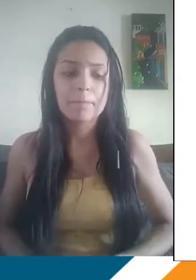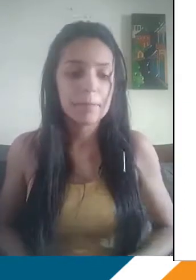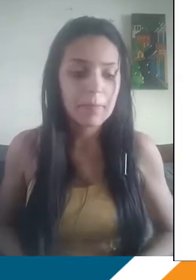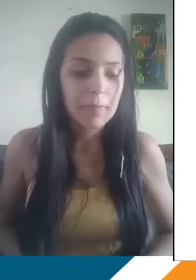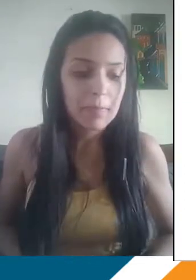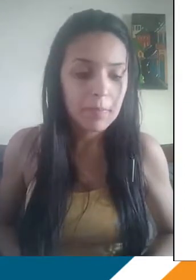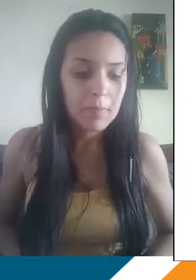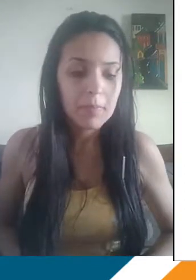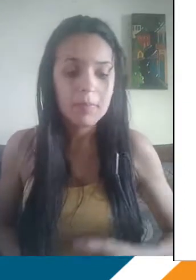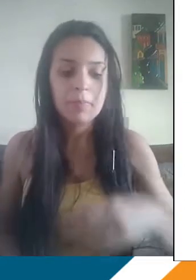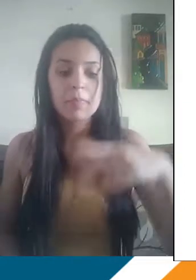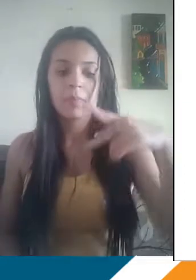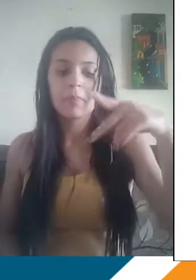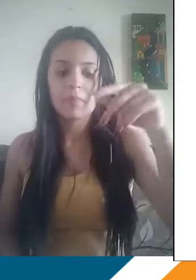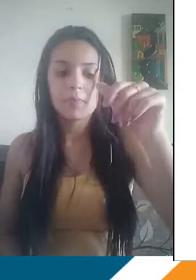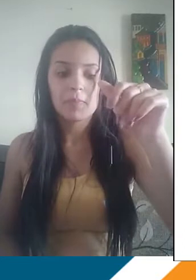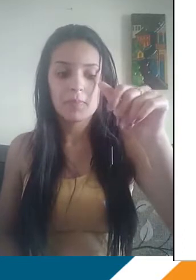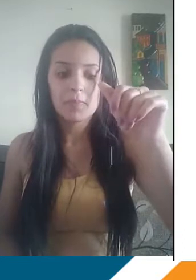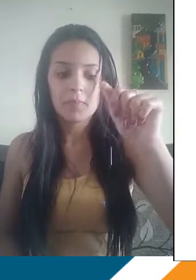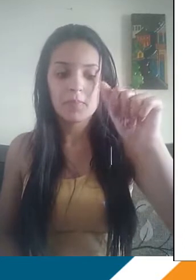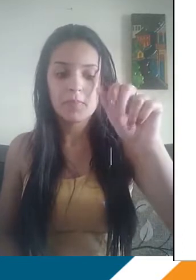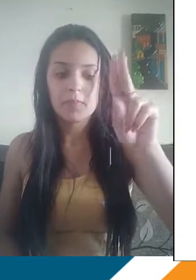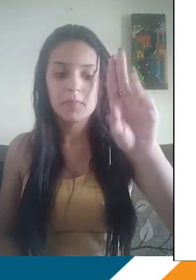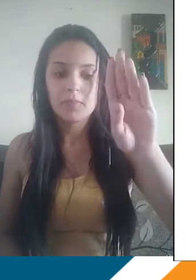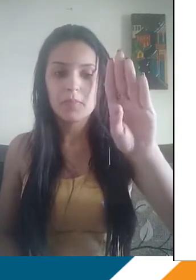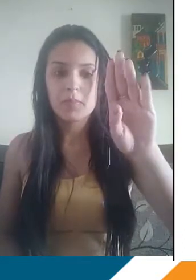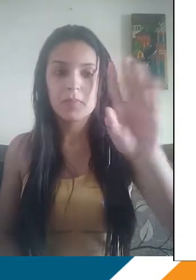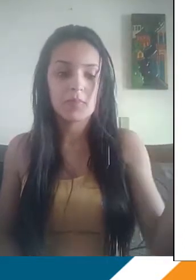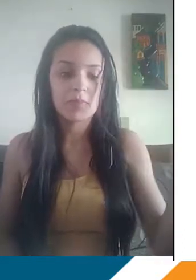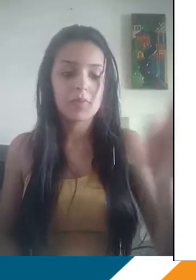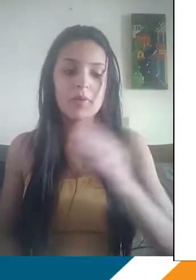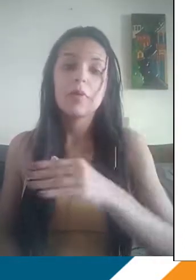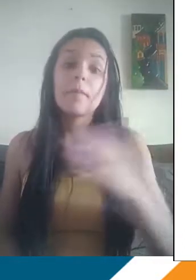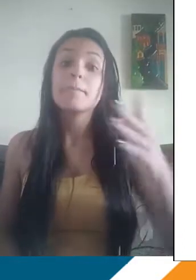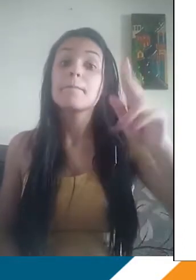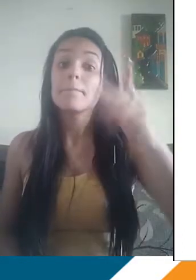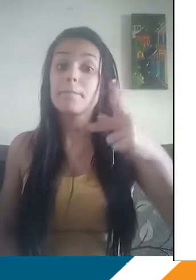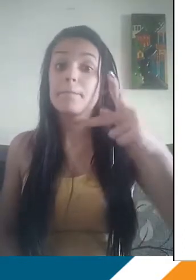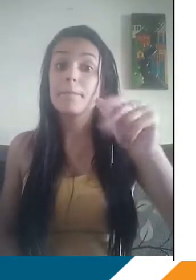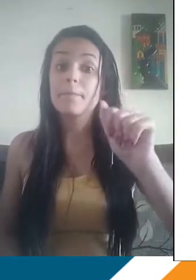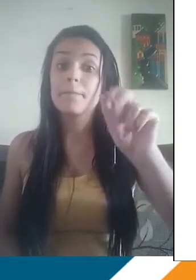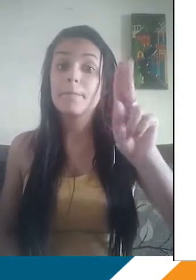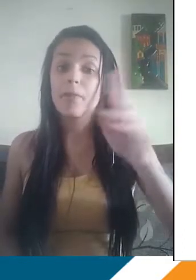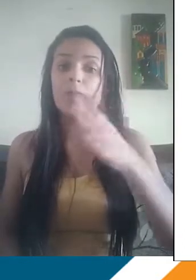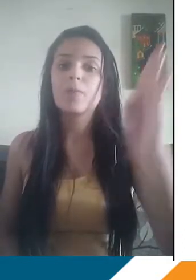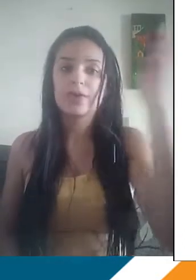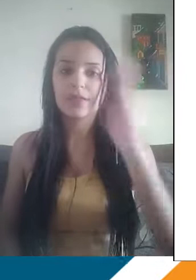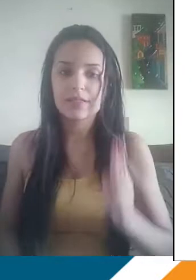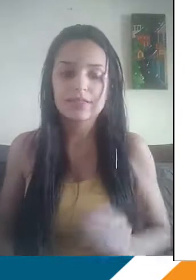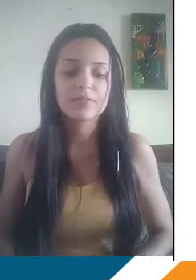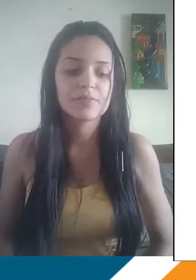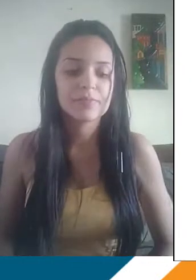Oswald de Andrade tinha uma obra marcada por irreverência, além disso, fazia críticas irônicas e